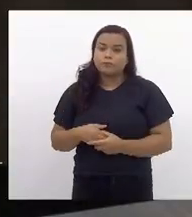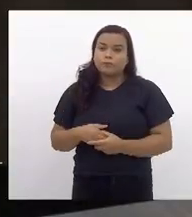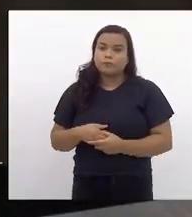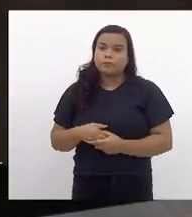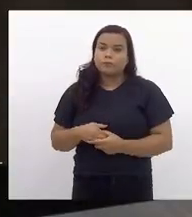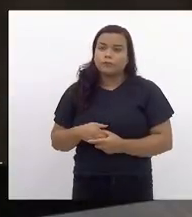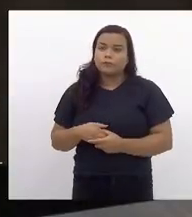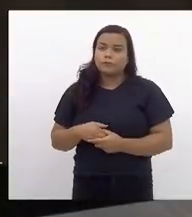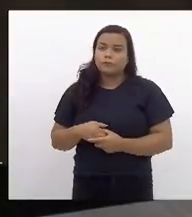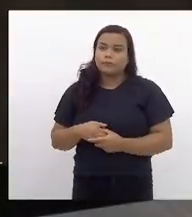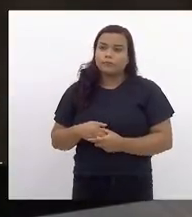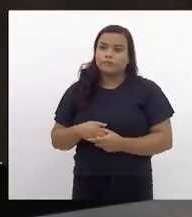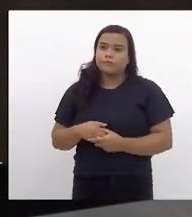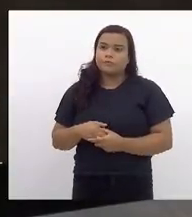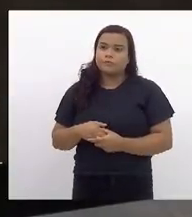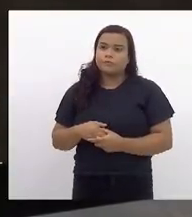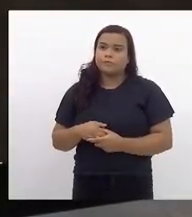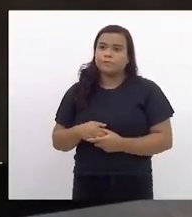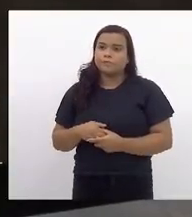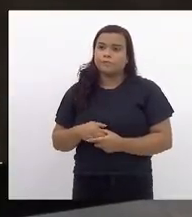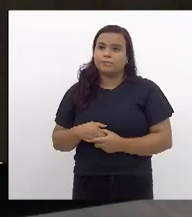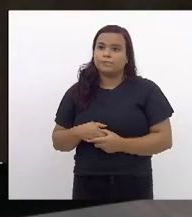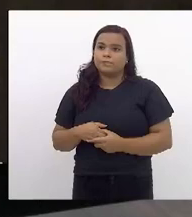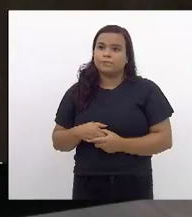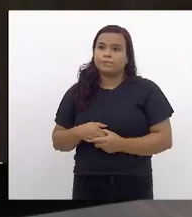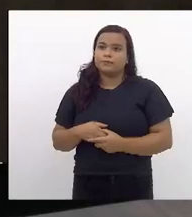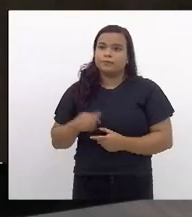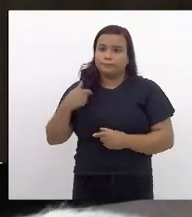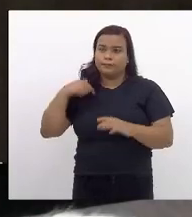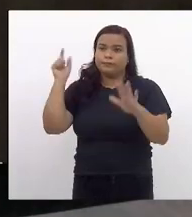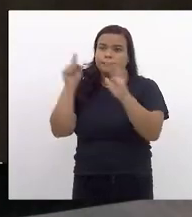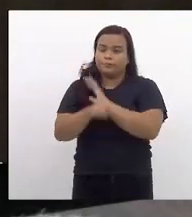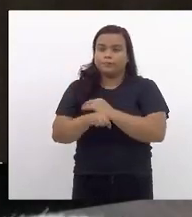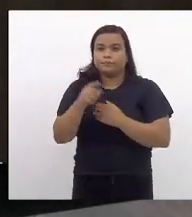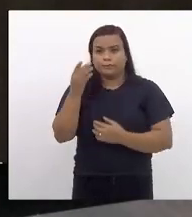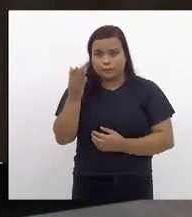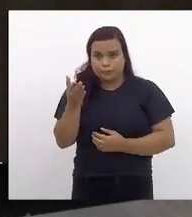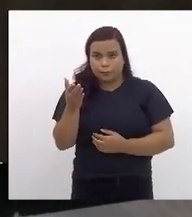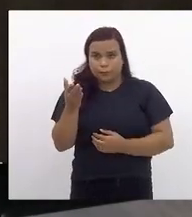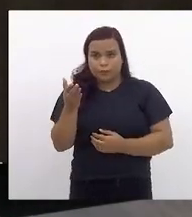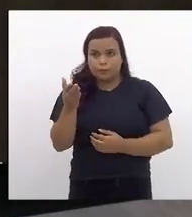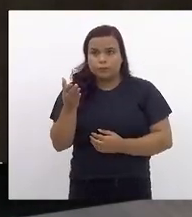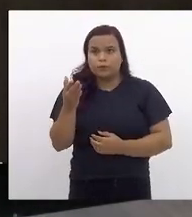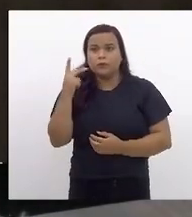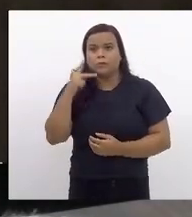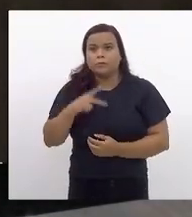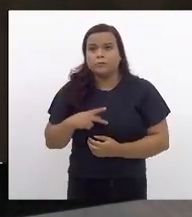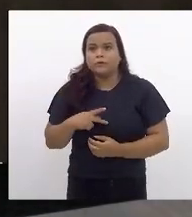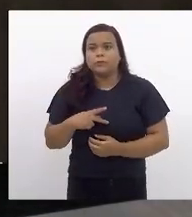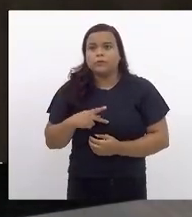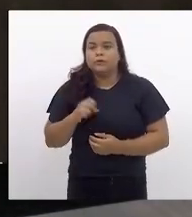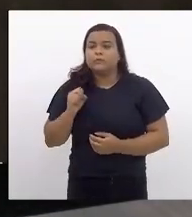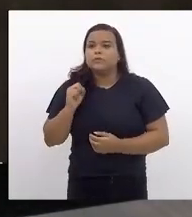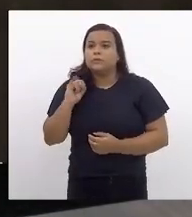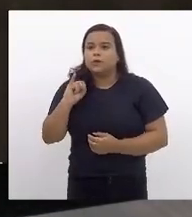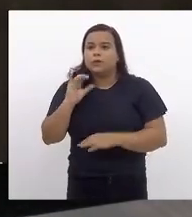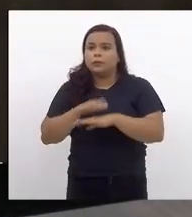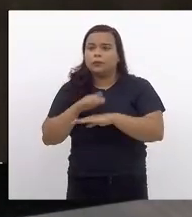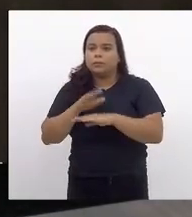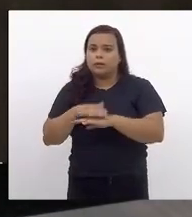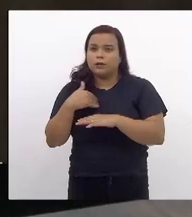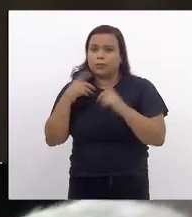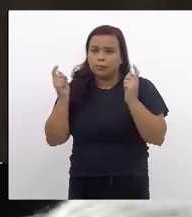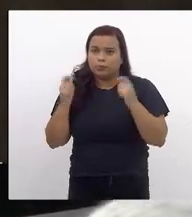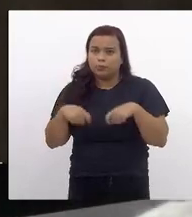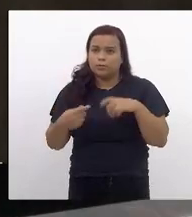se eu pergunto a Vossa Excelência, senhor presidente, se posso declarar